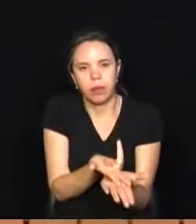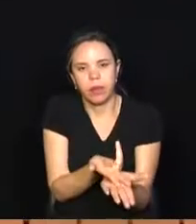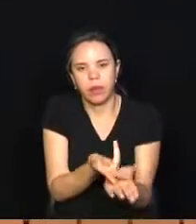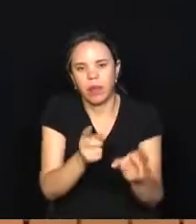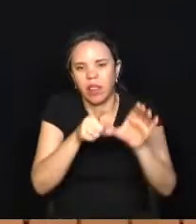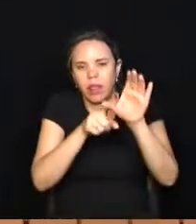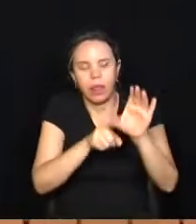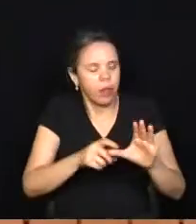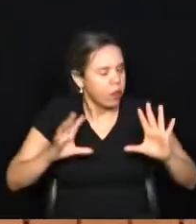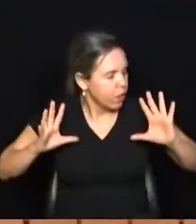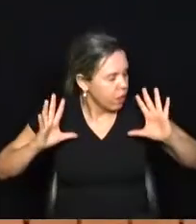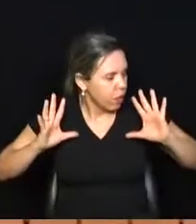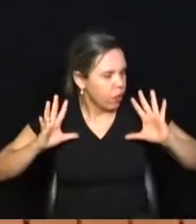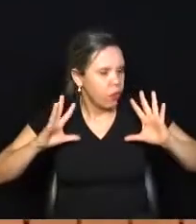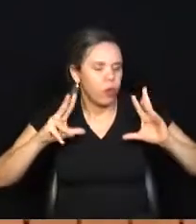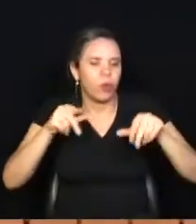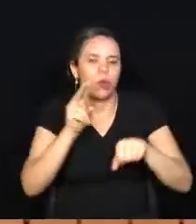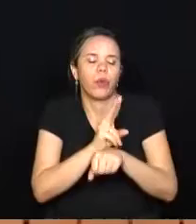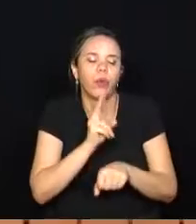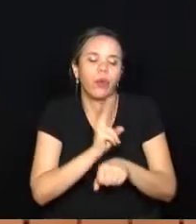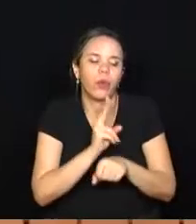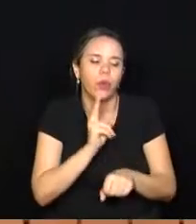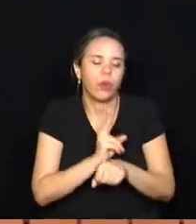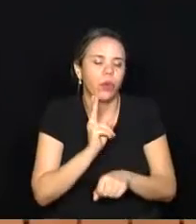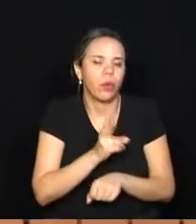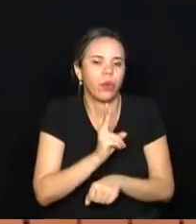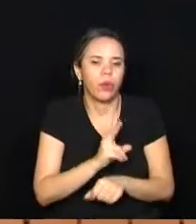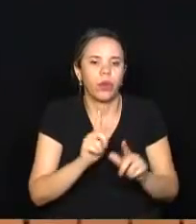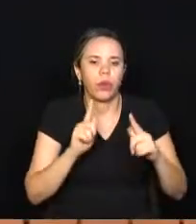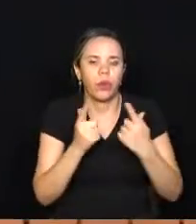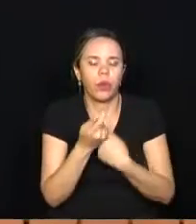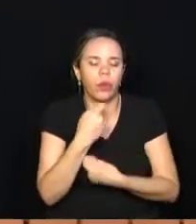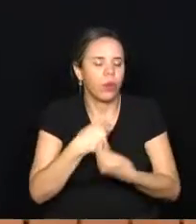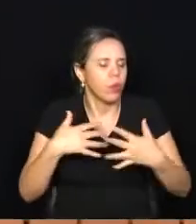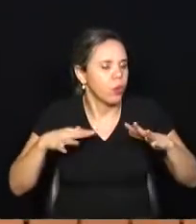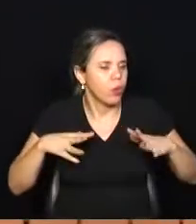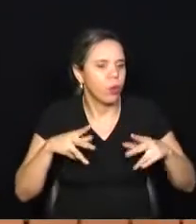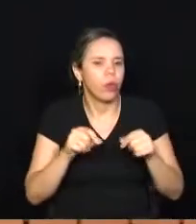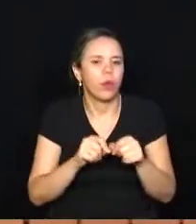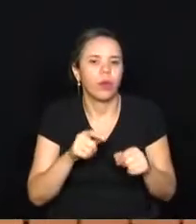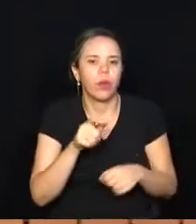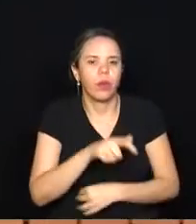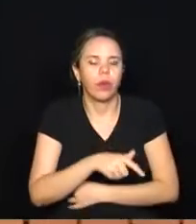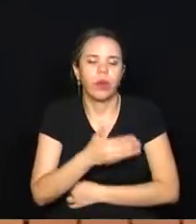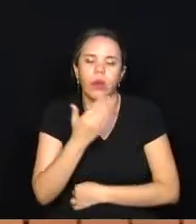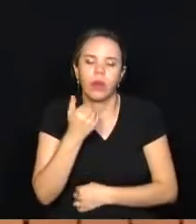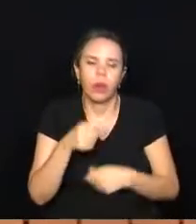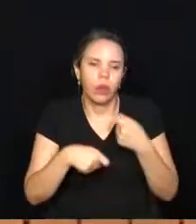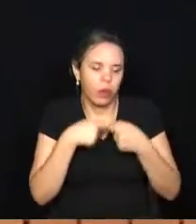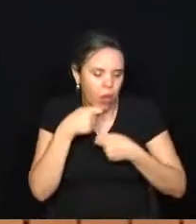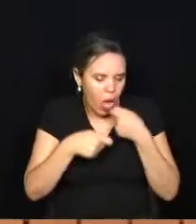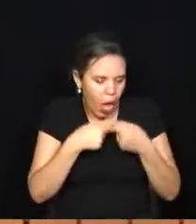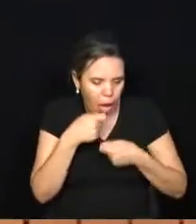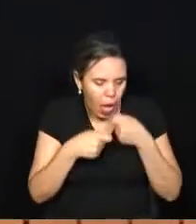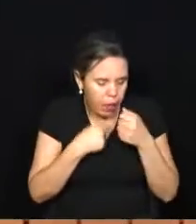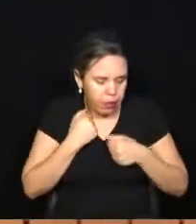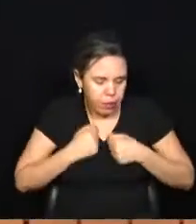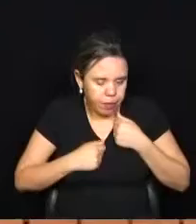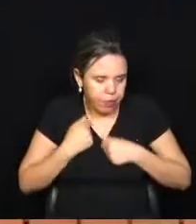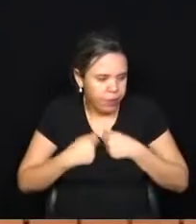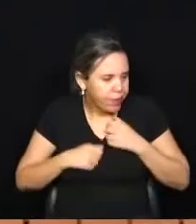para tudo, de um cuidador, de um gestor, que seja. Então, é uma alimentação, é um